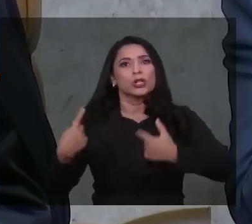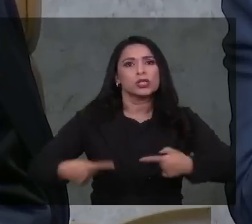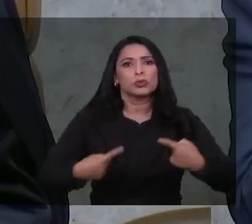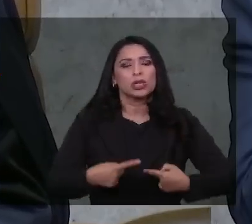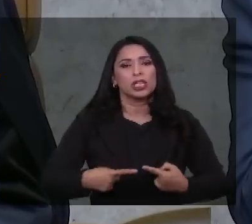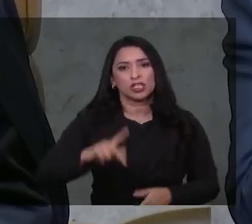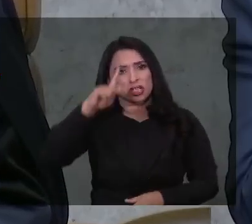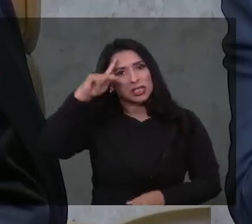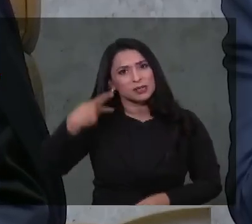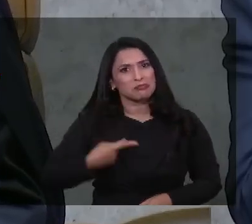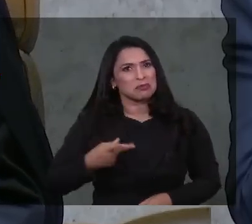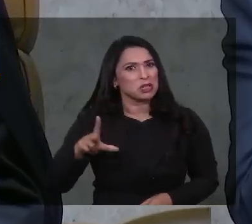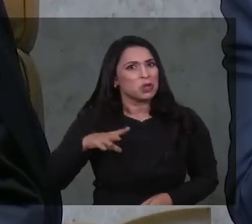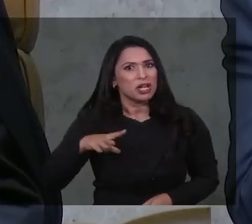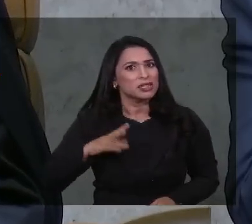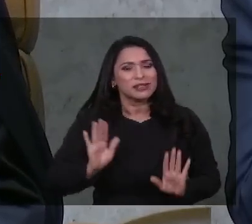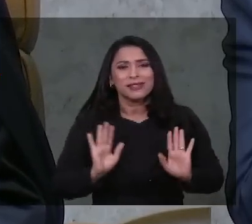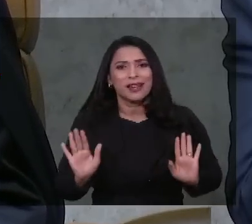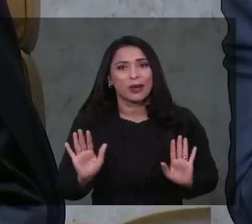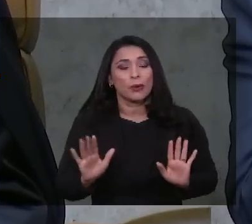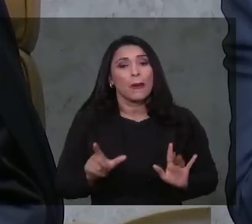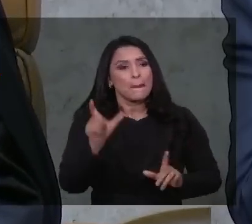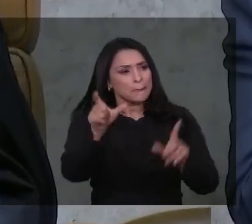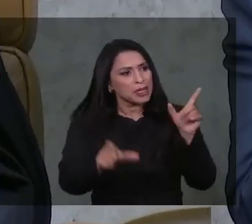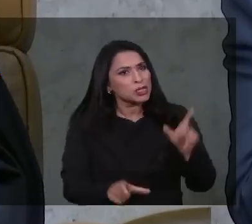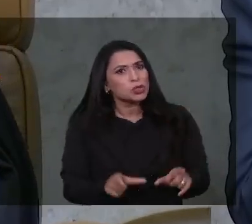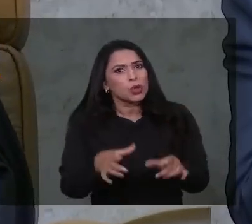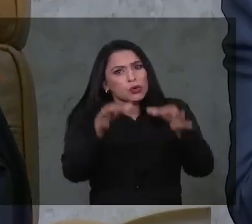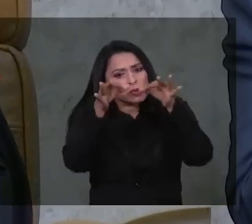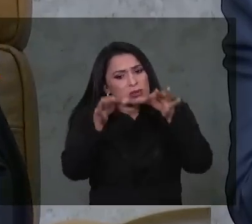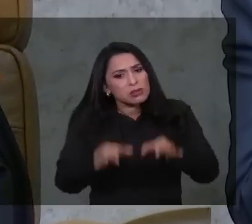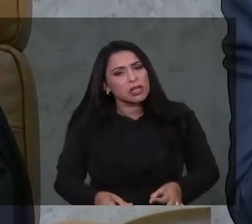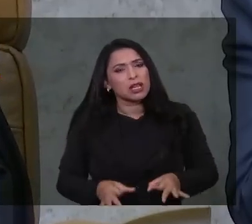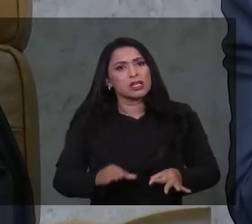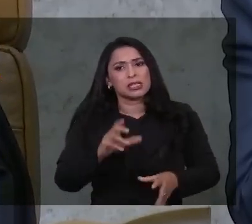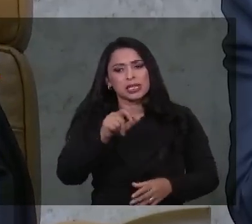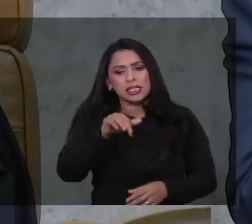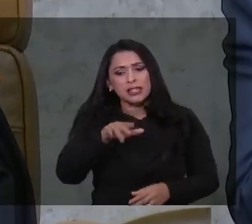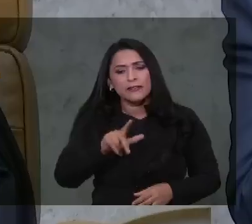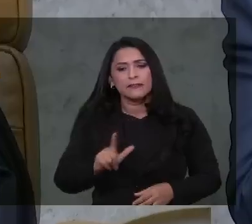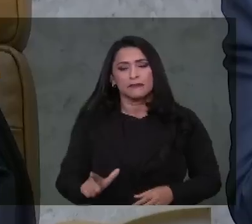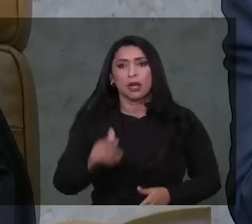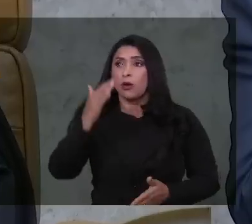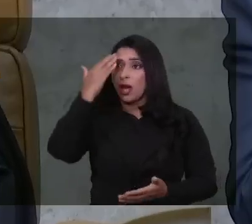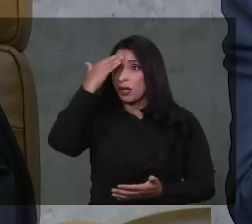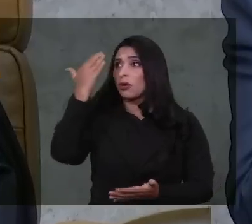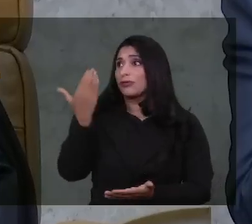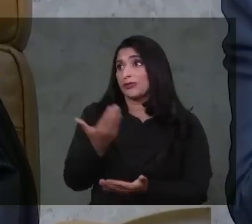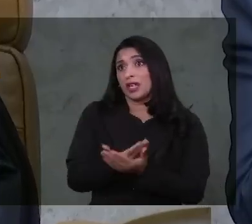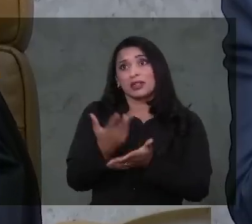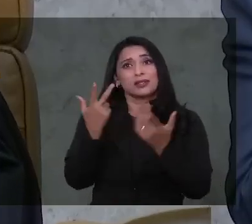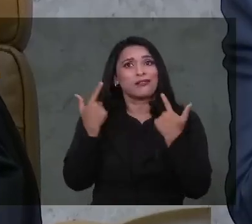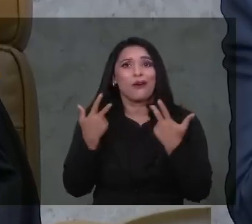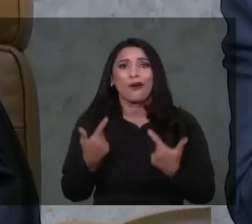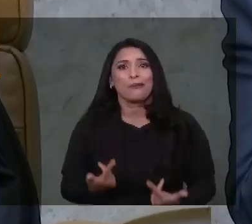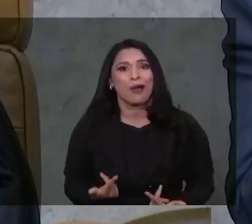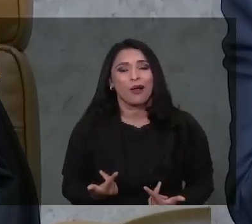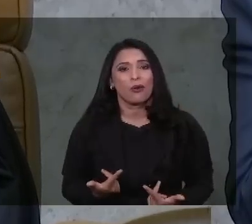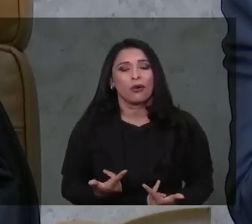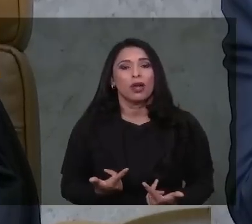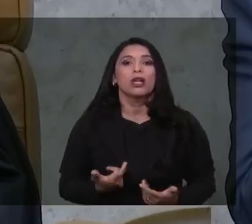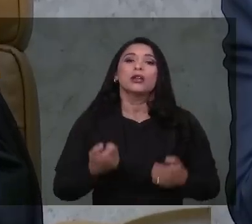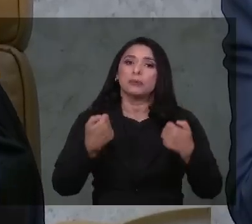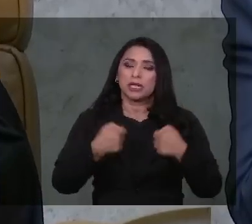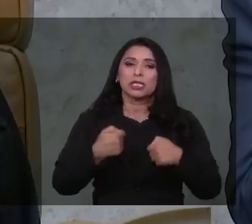Na verdade, entre pessoas íntegras e civilizadas, a confiança brota espontaneamente, e sem confiança não